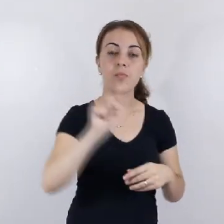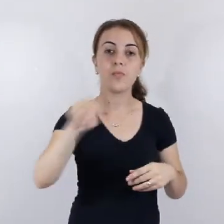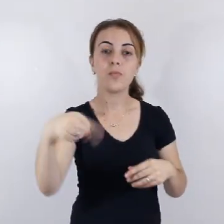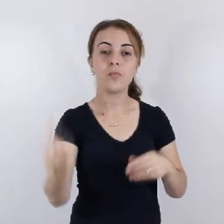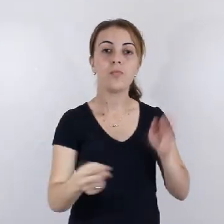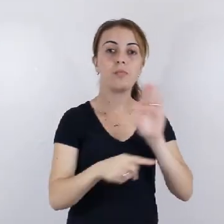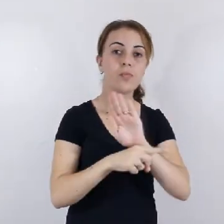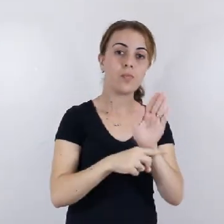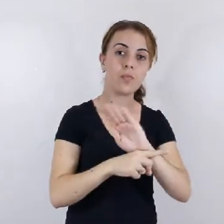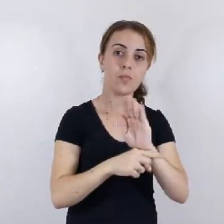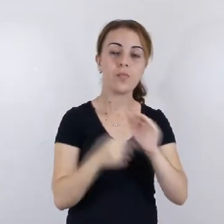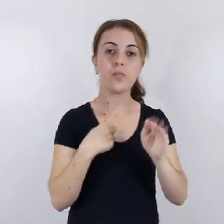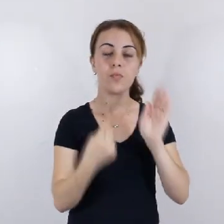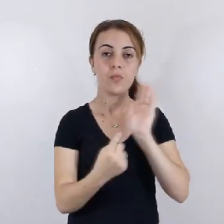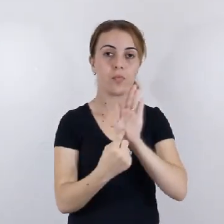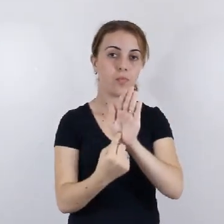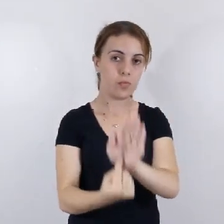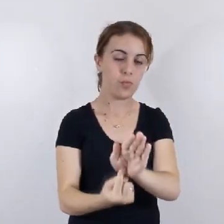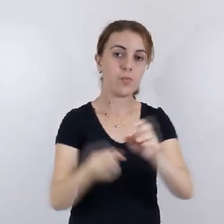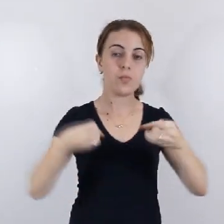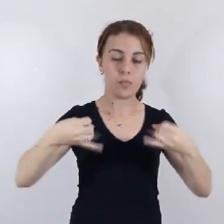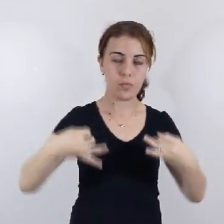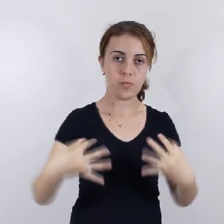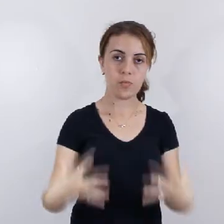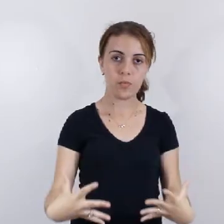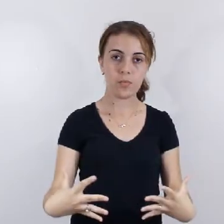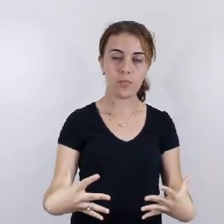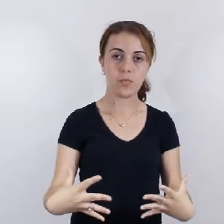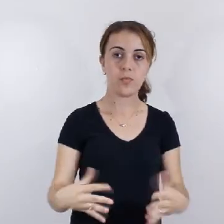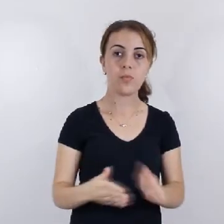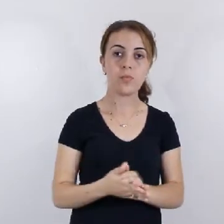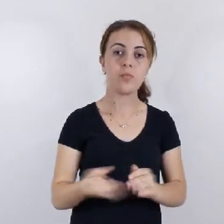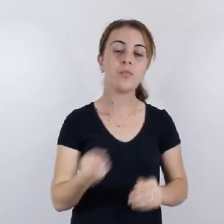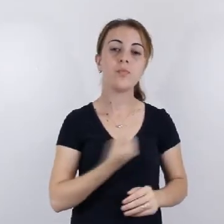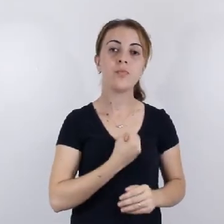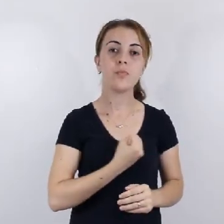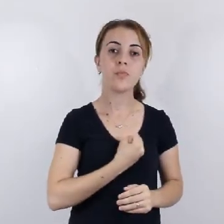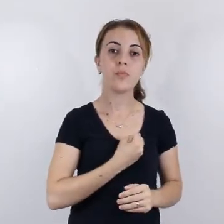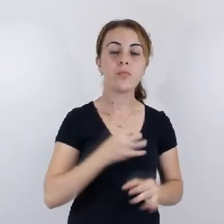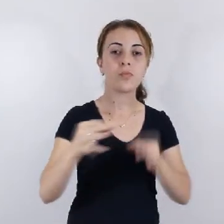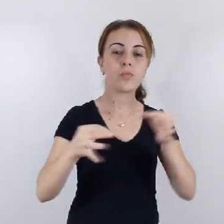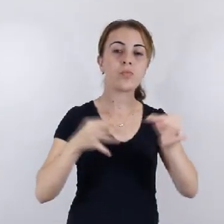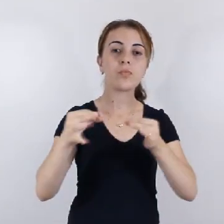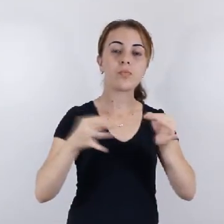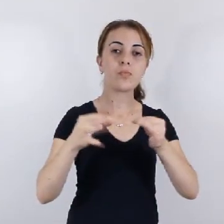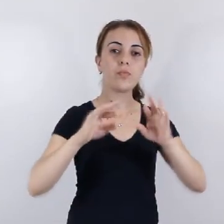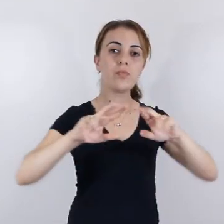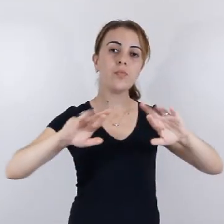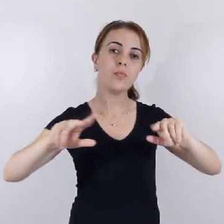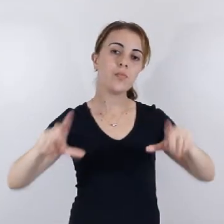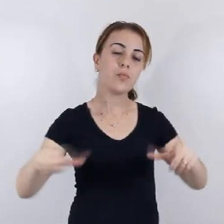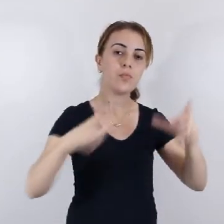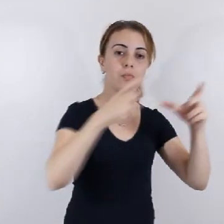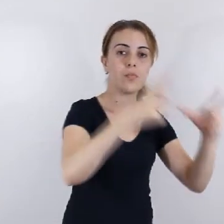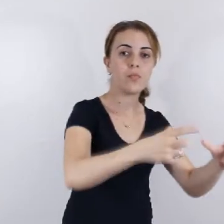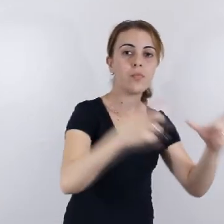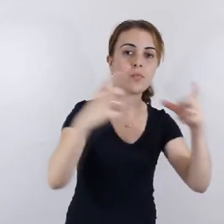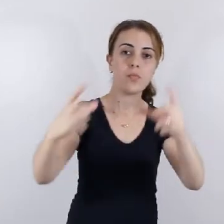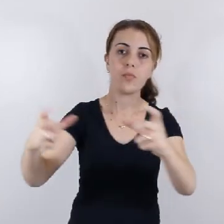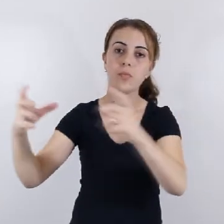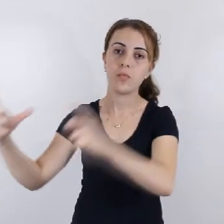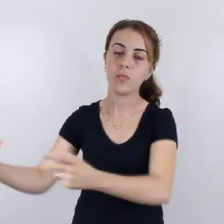complexos. Mas esse é um assunto que nós vamos abordar em um outro vídeo. Como você pôde perceber, os números